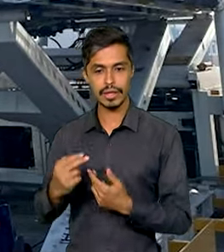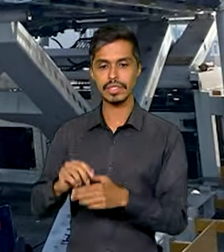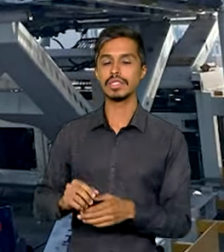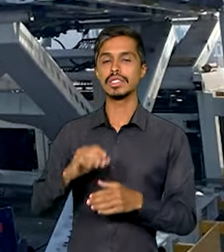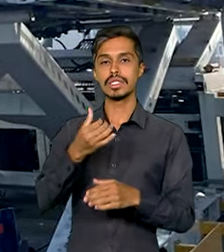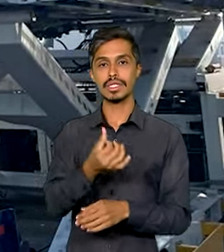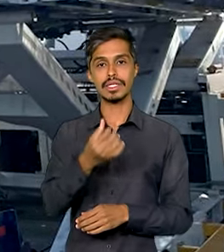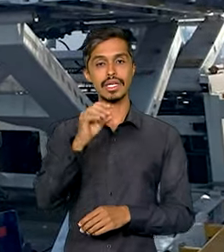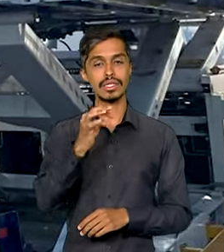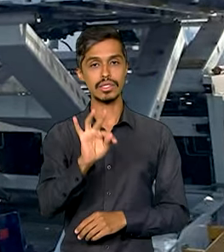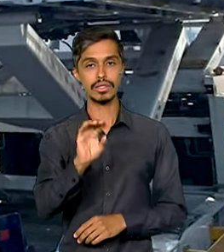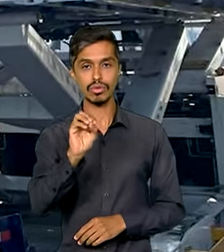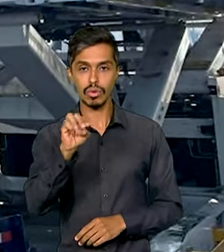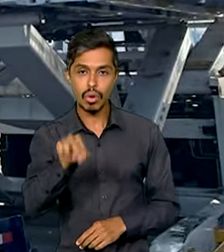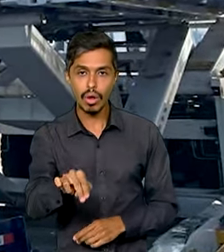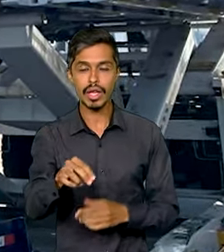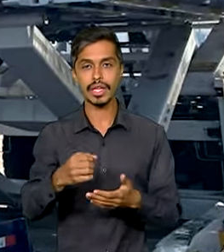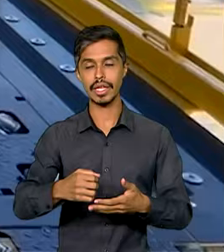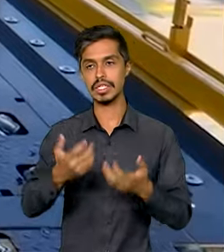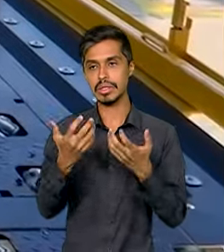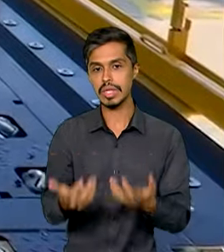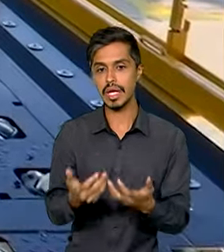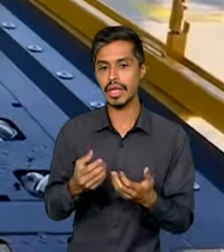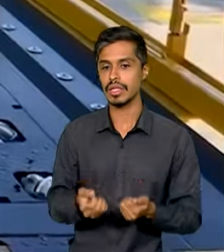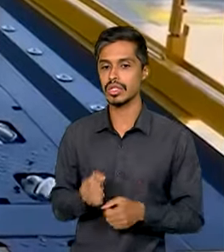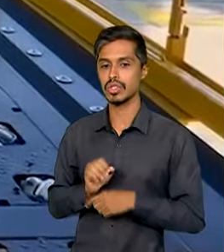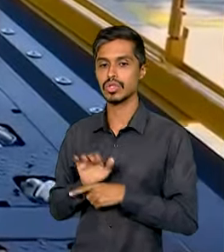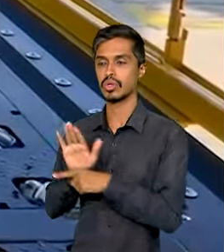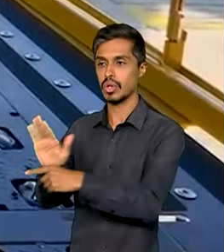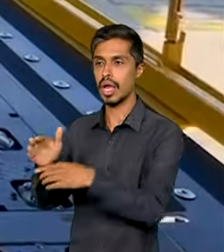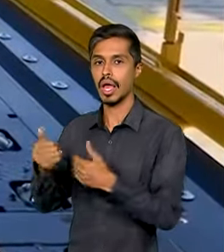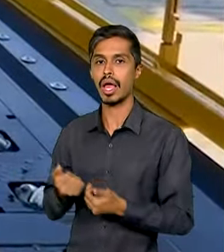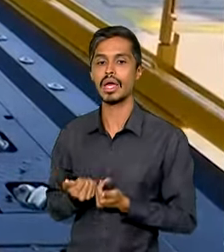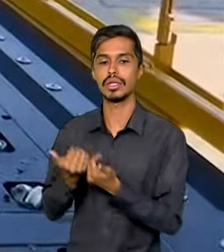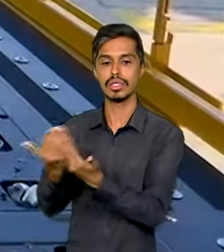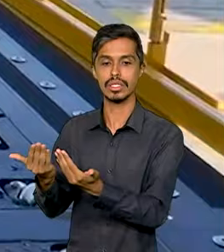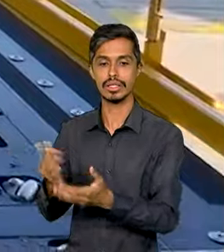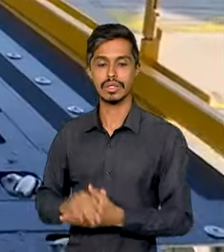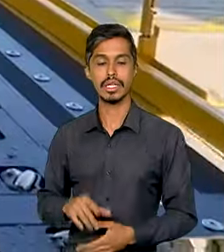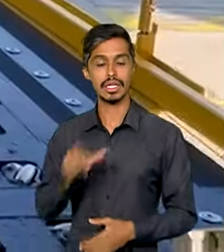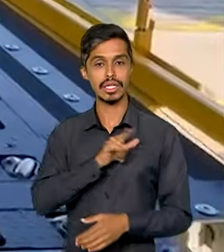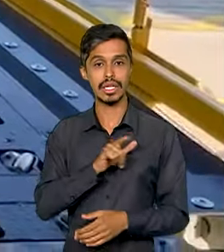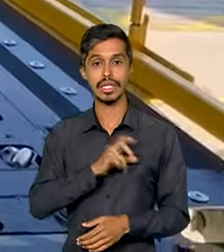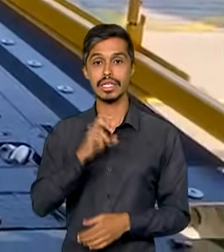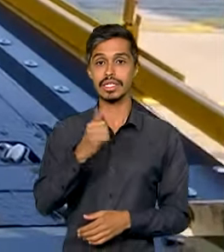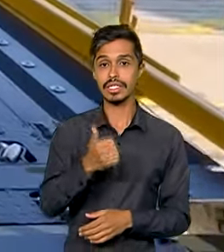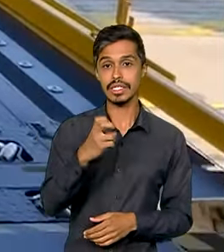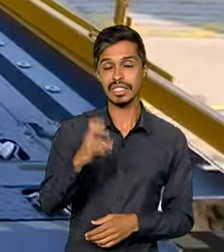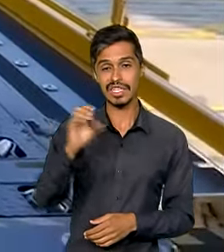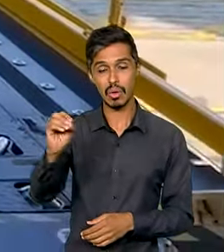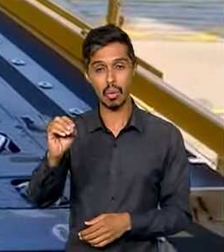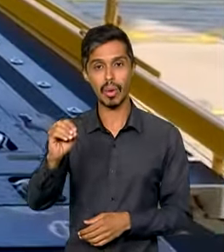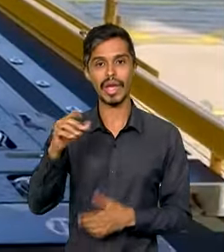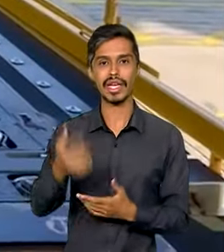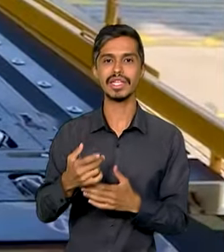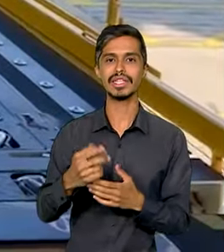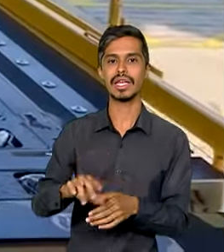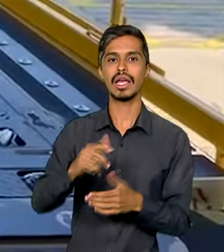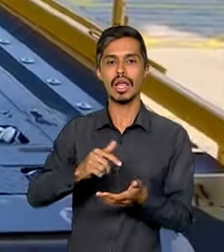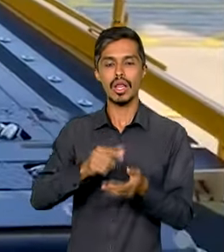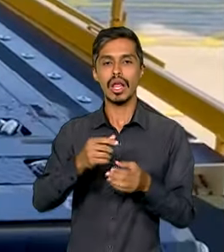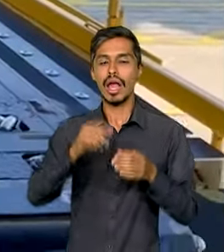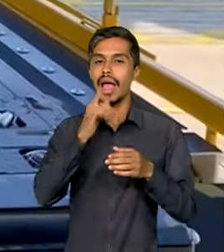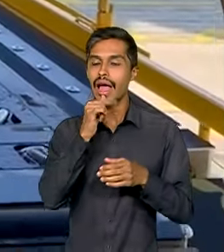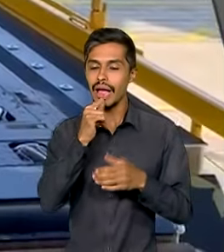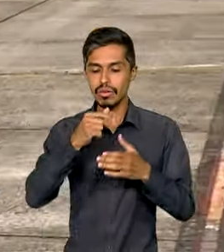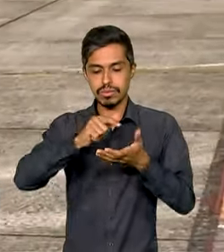pelo governo brasileiro. E esse carregamento aí tem 150 purificadores de água portáteis. E olha, assim